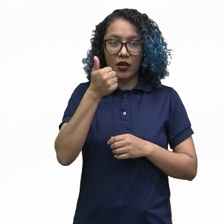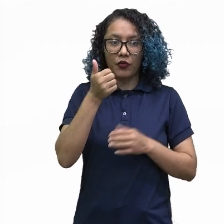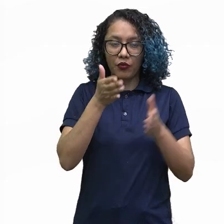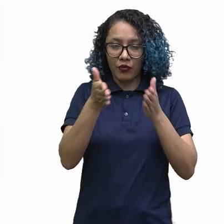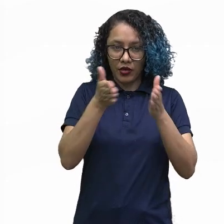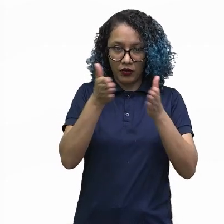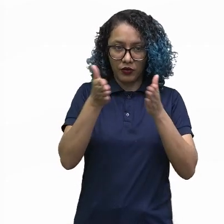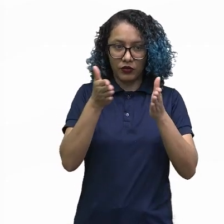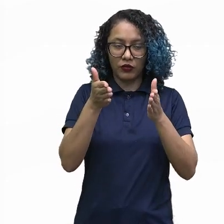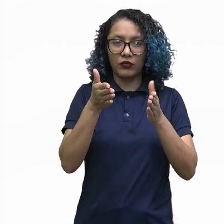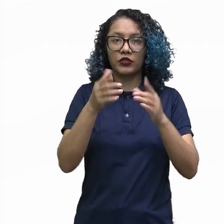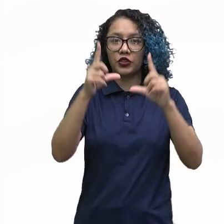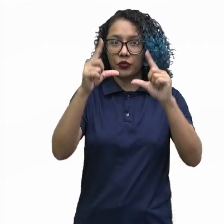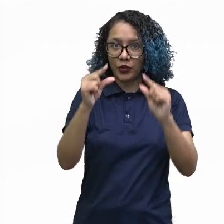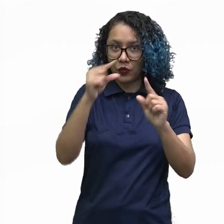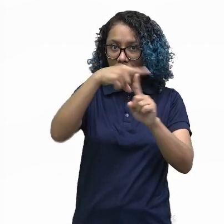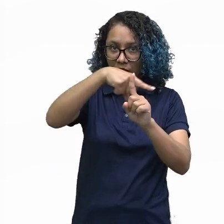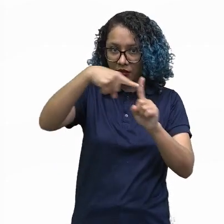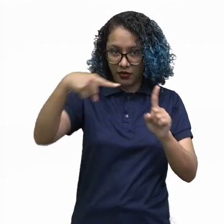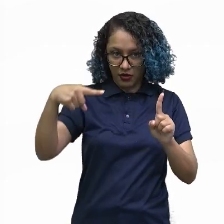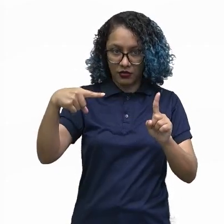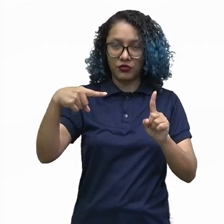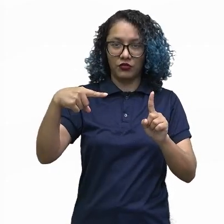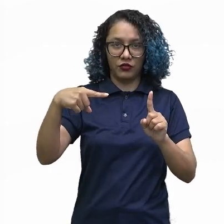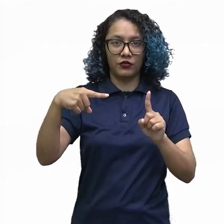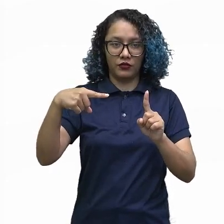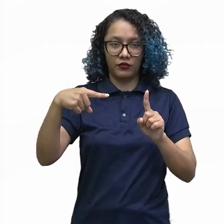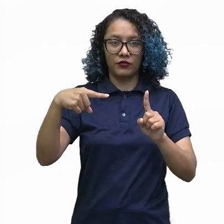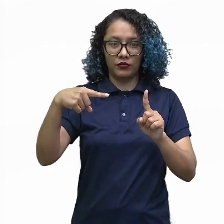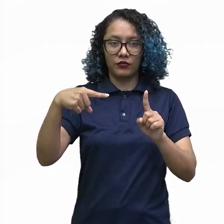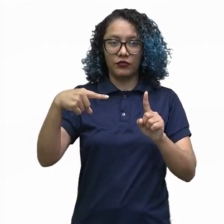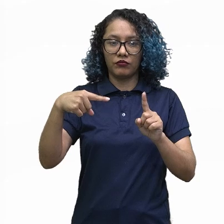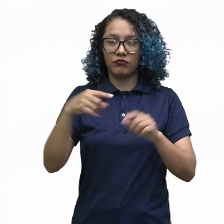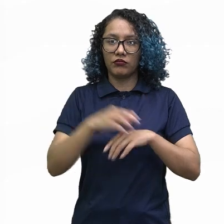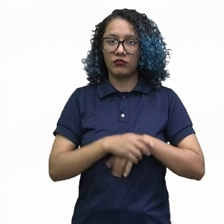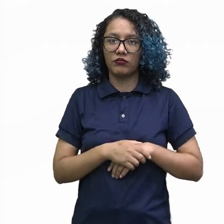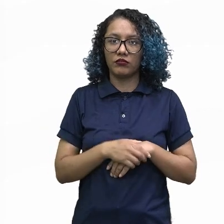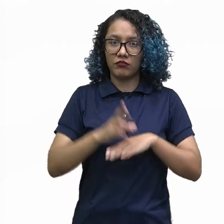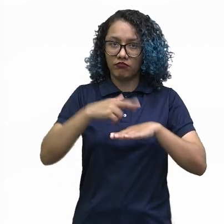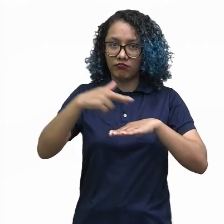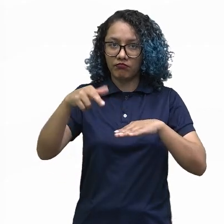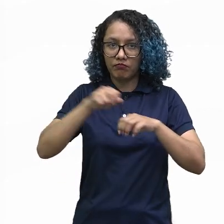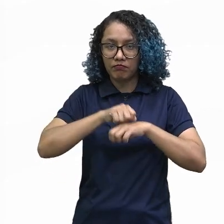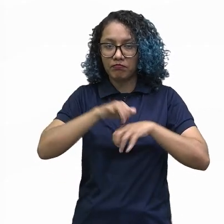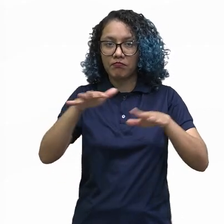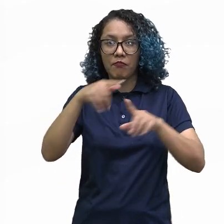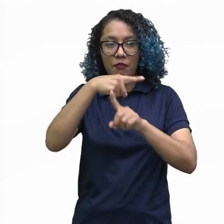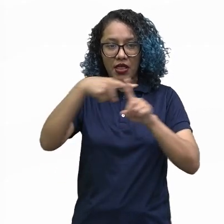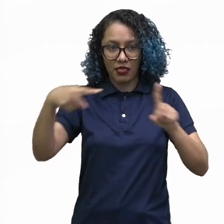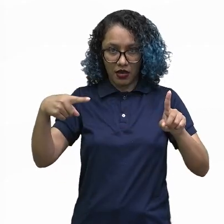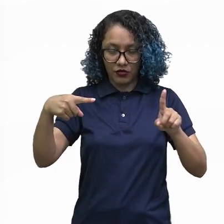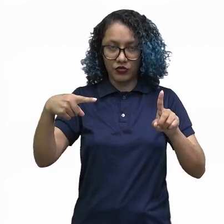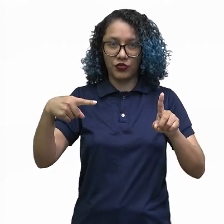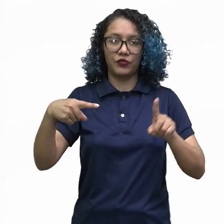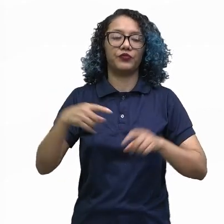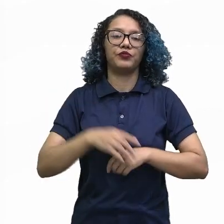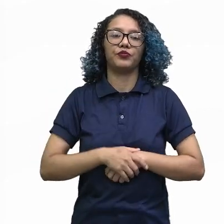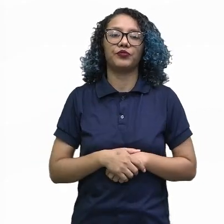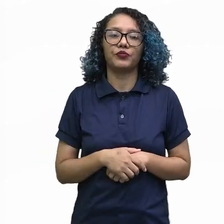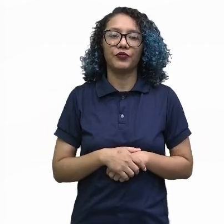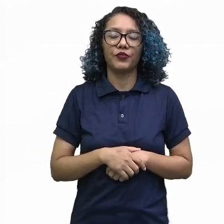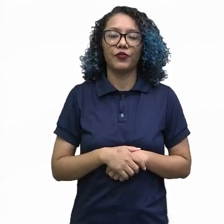né, dessas emissões das partículas pela metade. Então, a gente diz que decai pela metade,